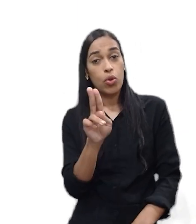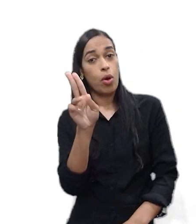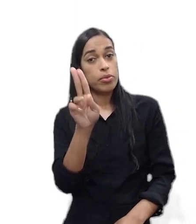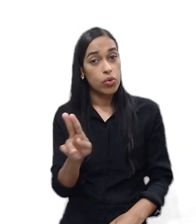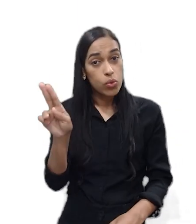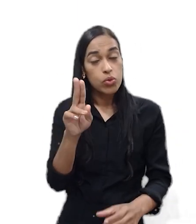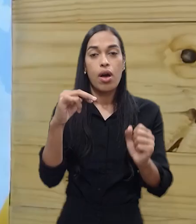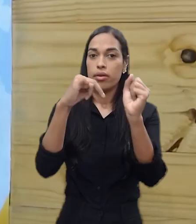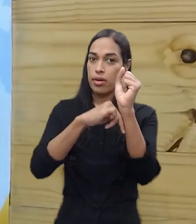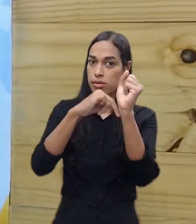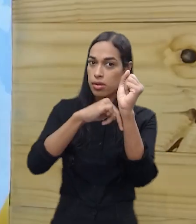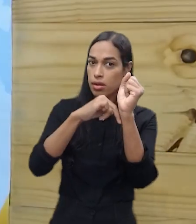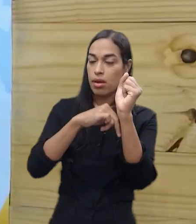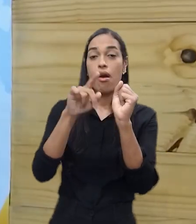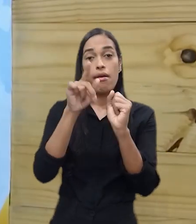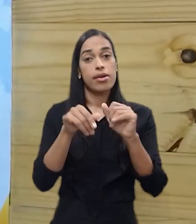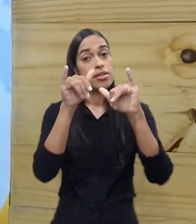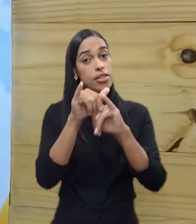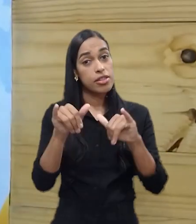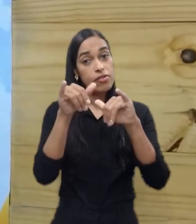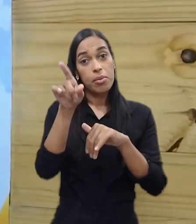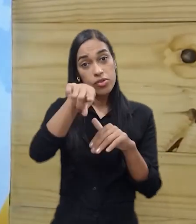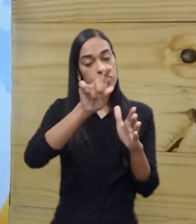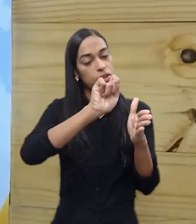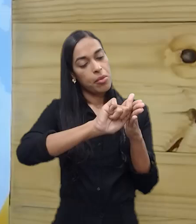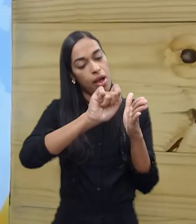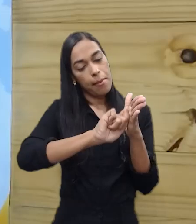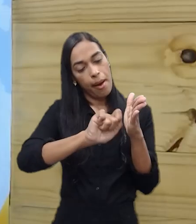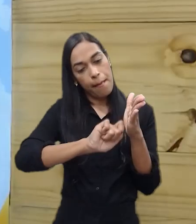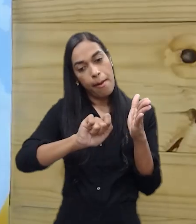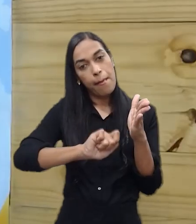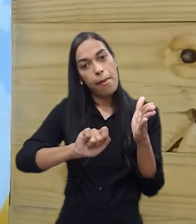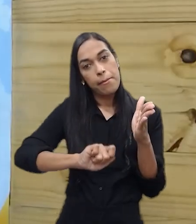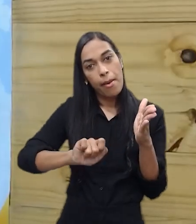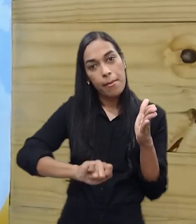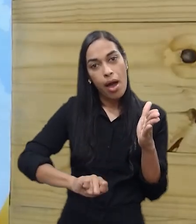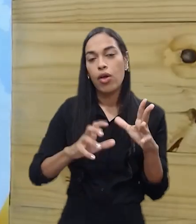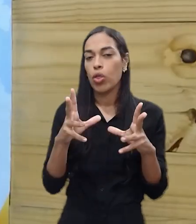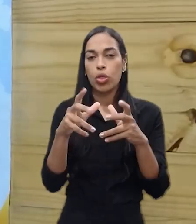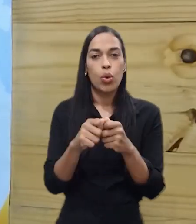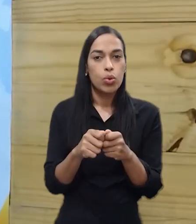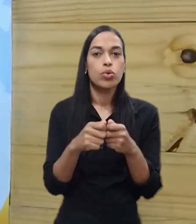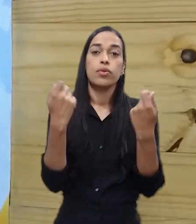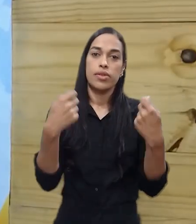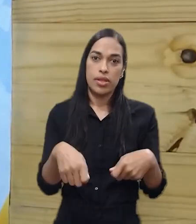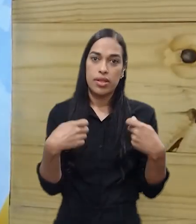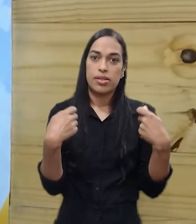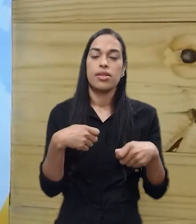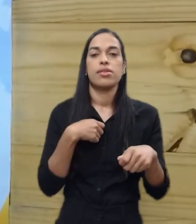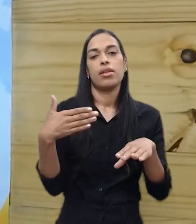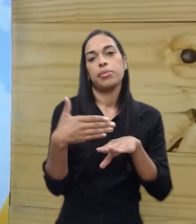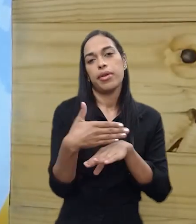usuário e a senha. Esses dados, vocês anotem essas credenciais, pois serão necessários